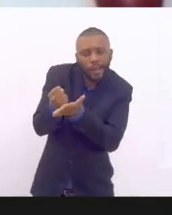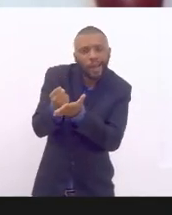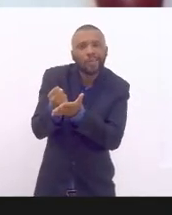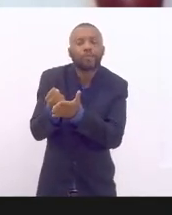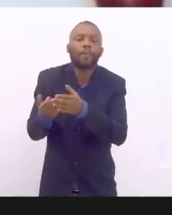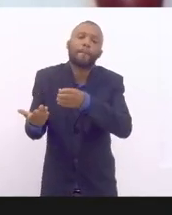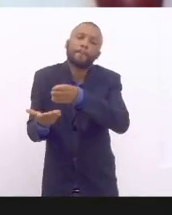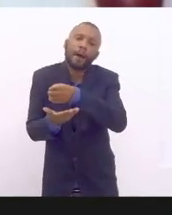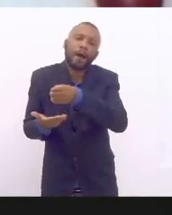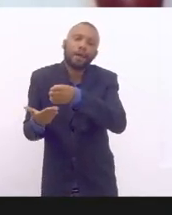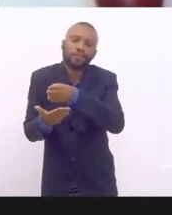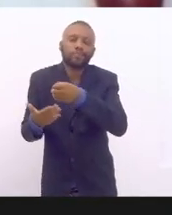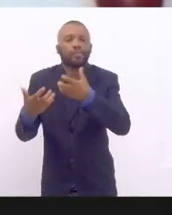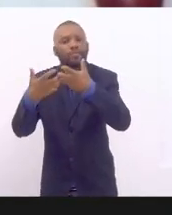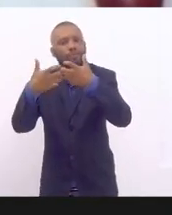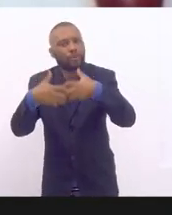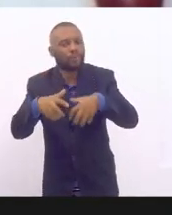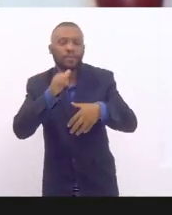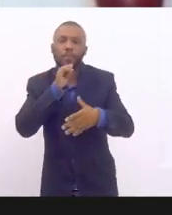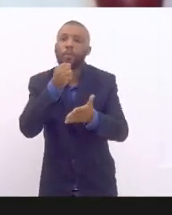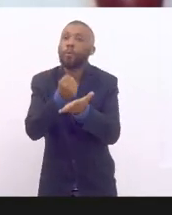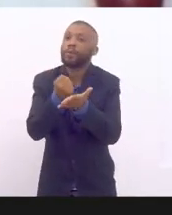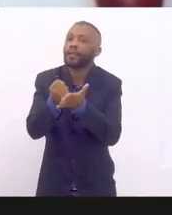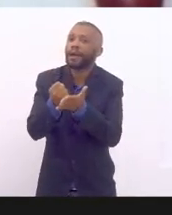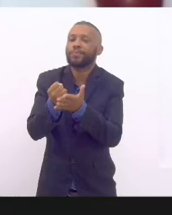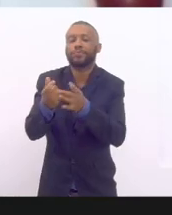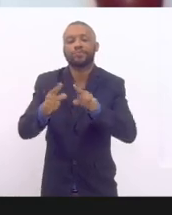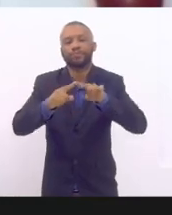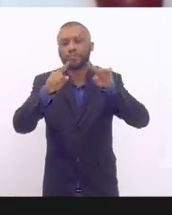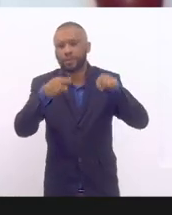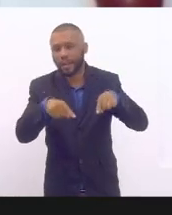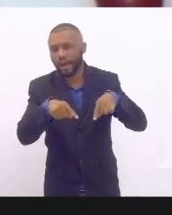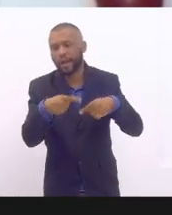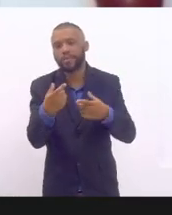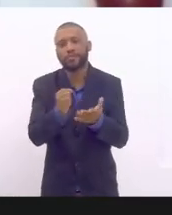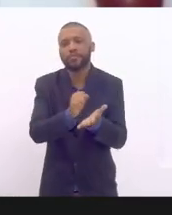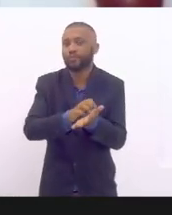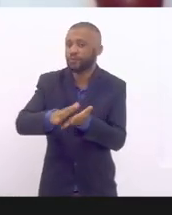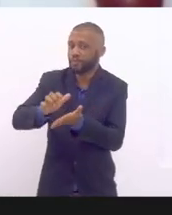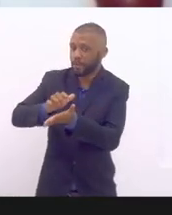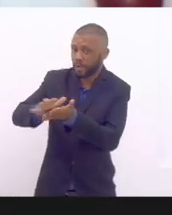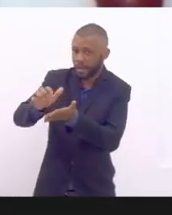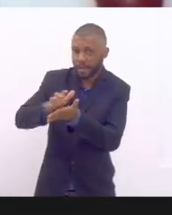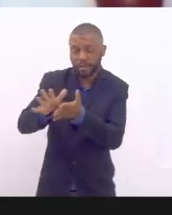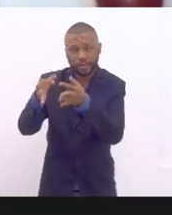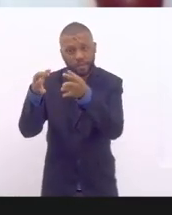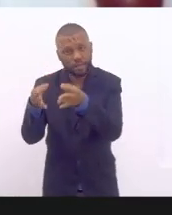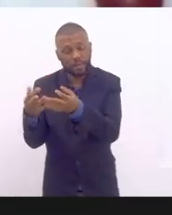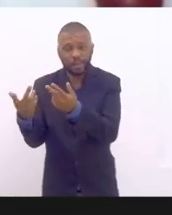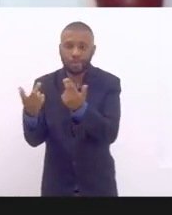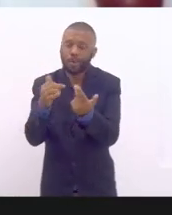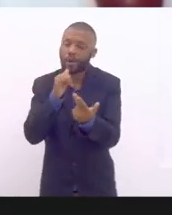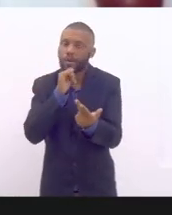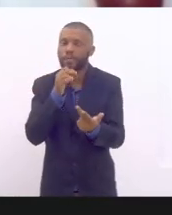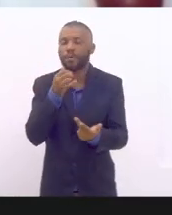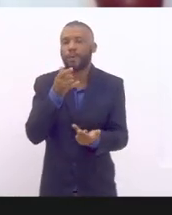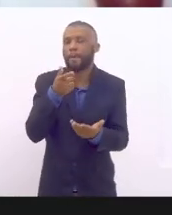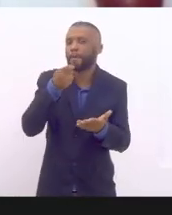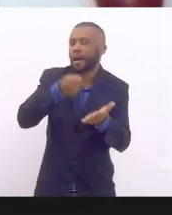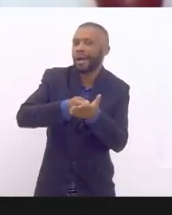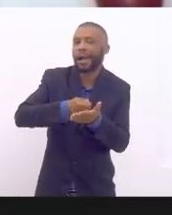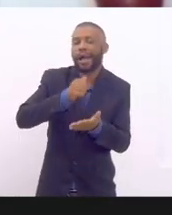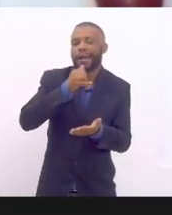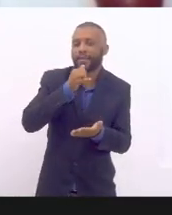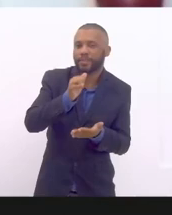funcionamento da instituição como contrato terceirizado contratos de despesas é fixas como energia como água